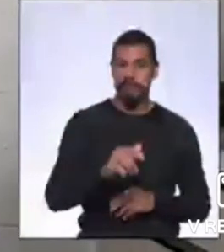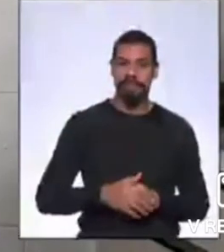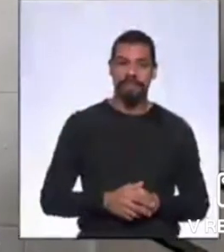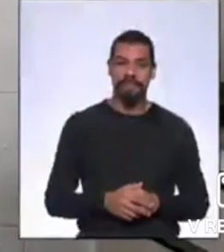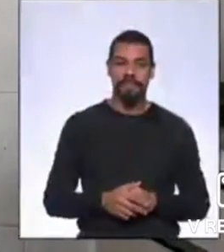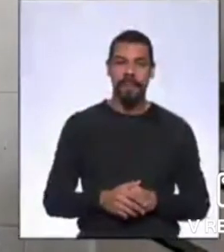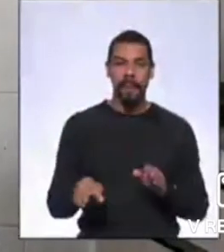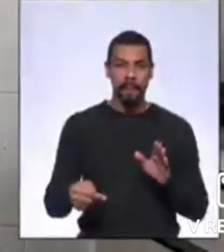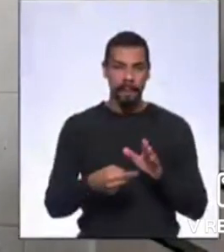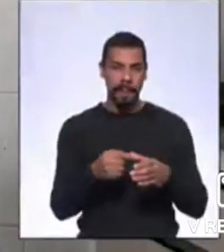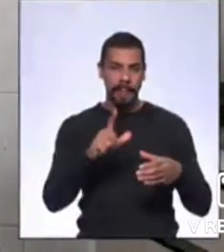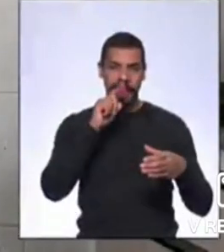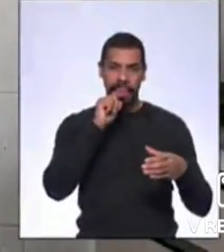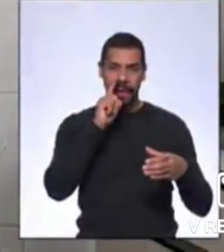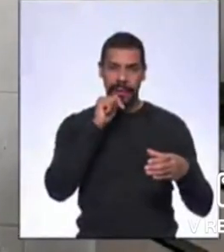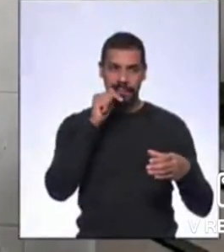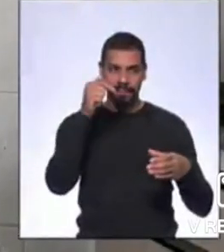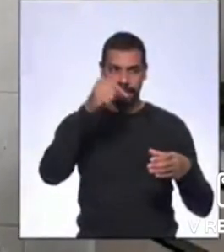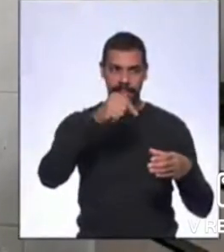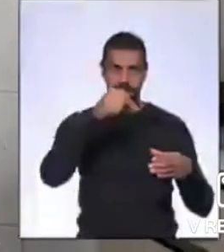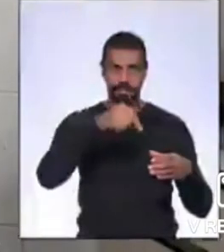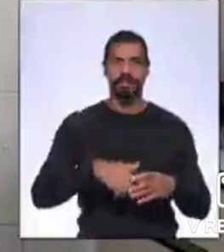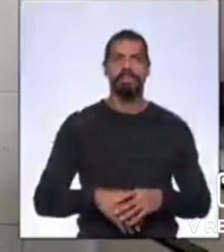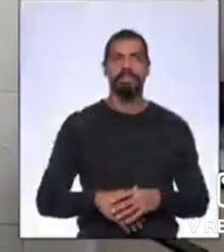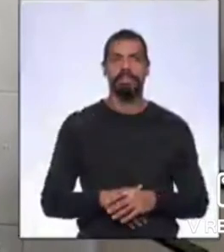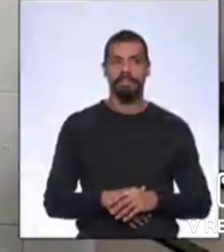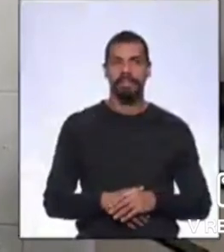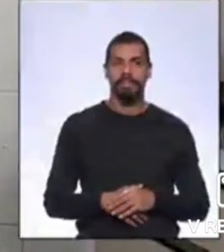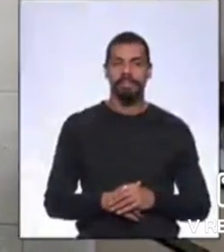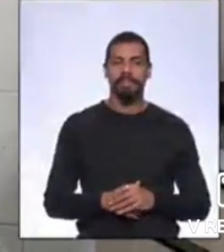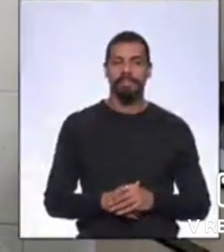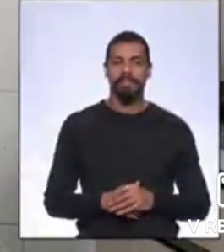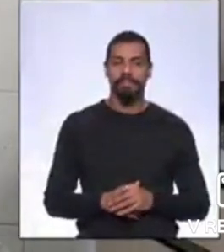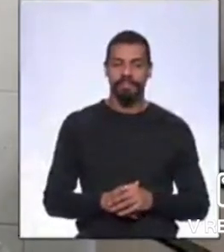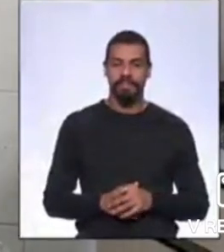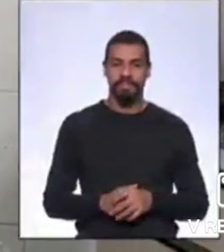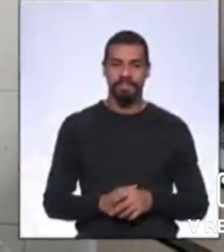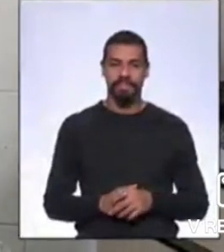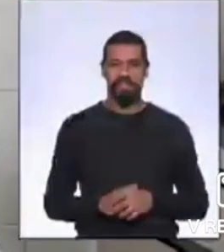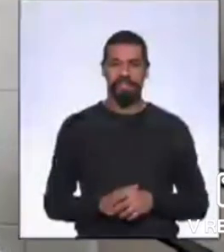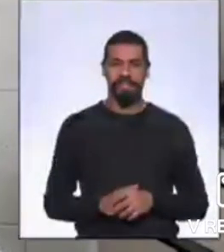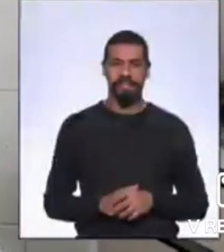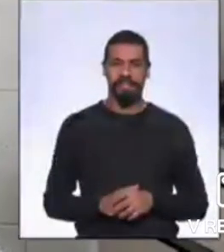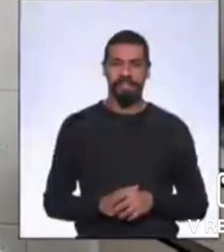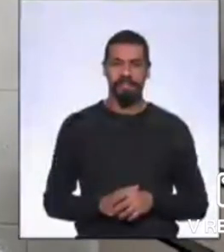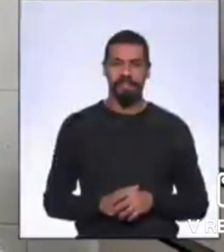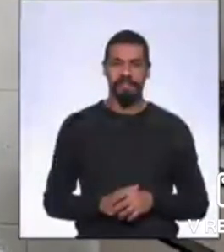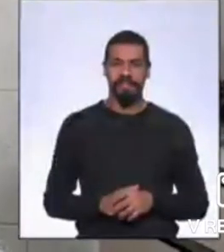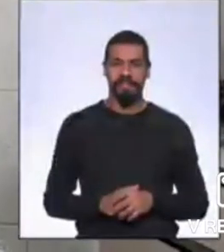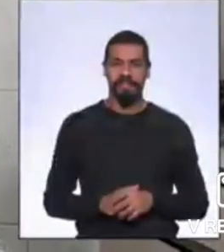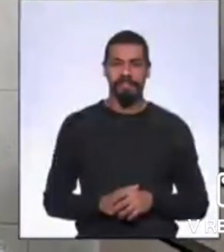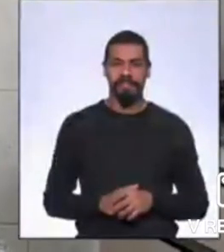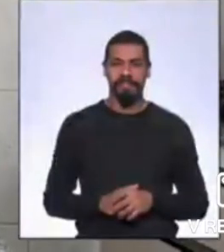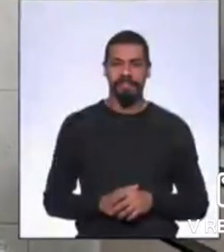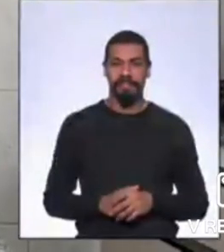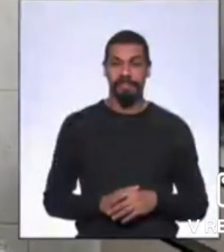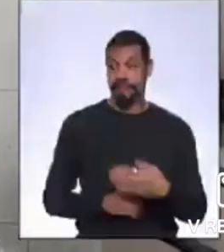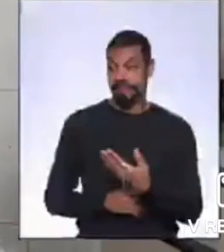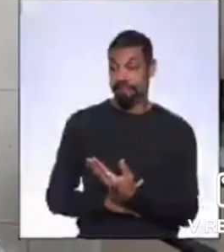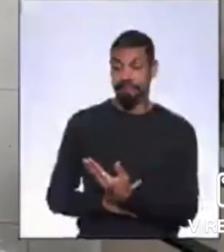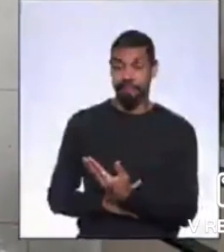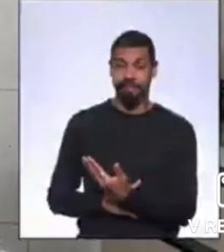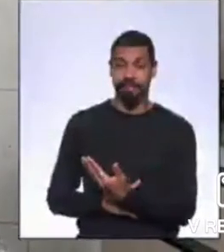água e agitar. Só um pouquinho já dá um efeito bacana. Então, um pouquinho de corante azul na